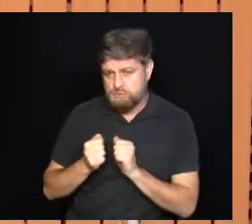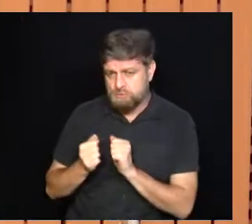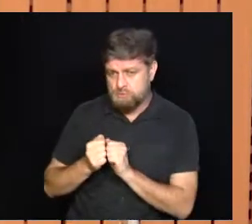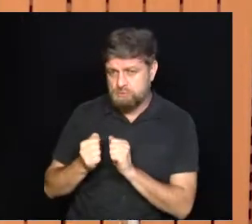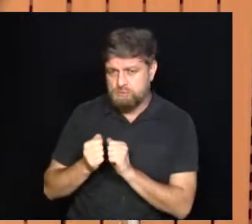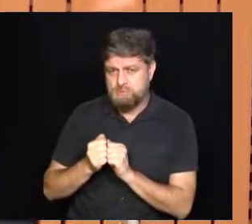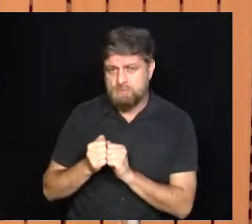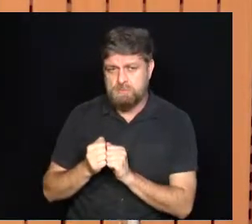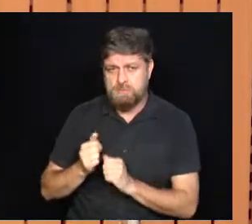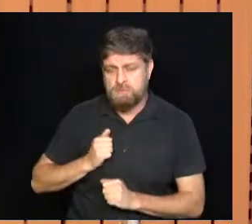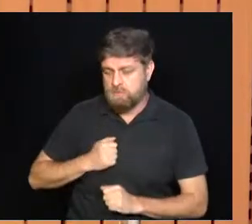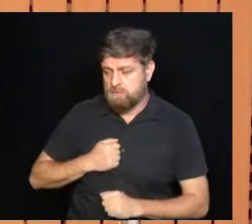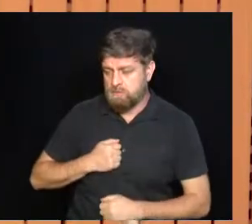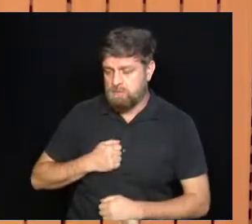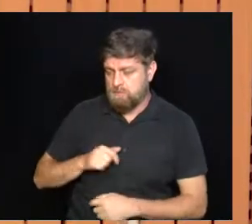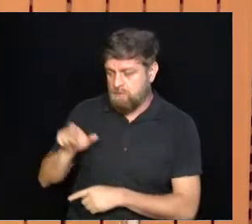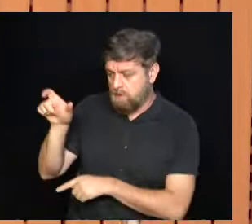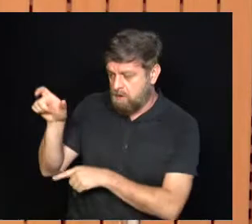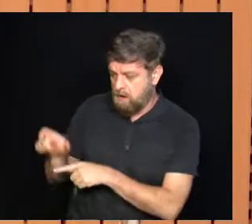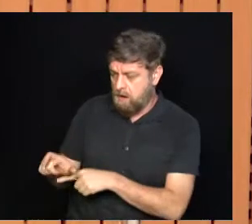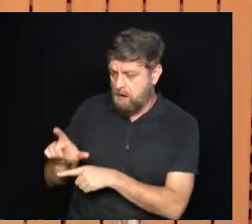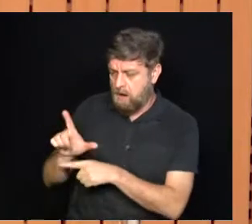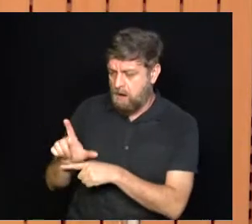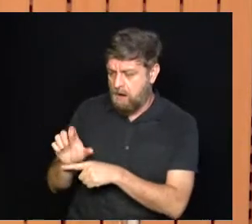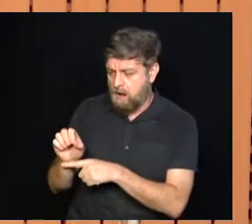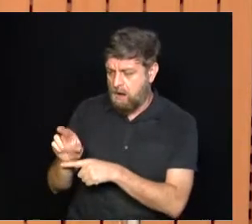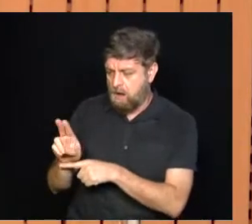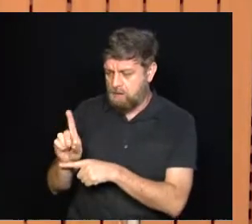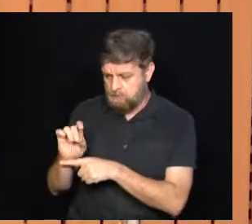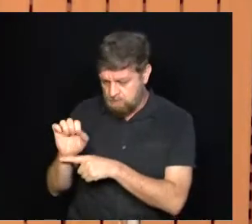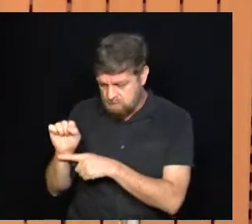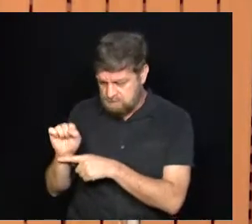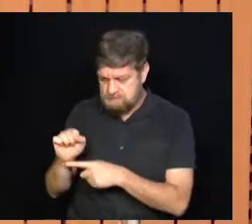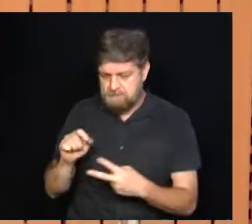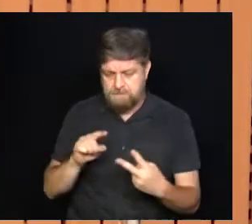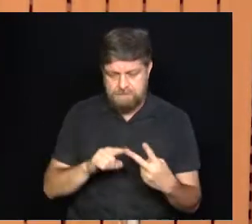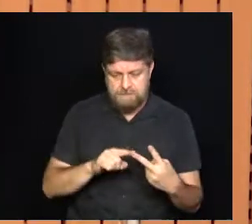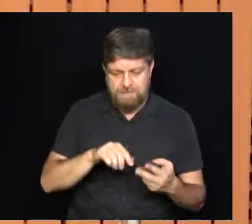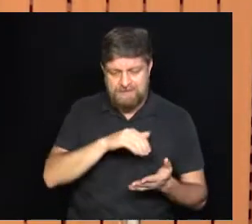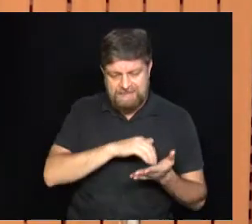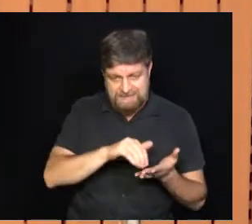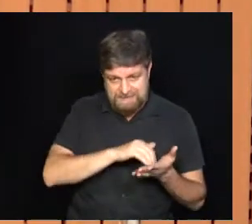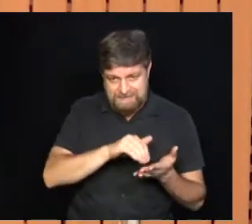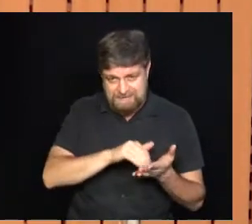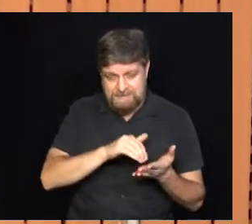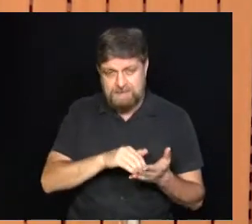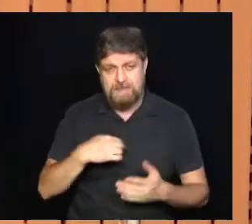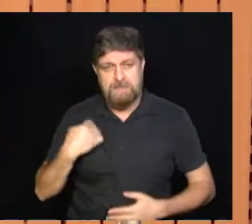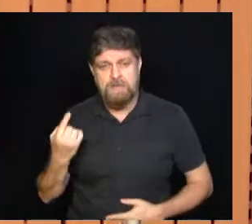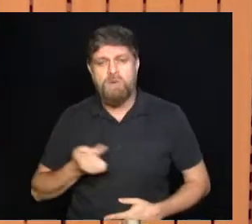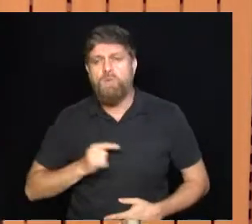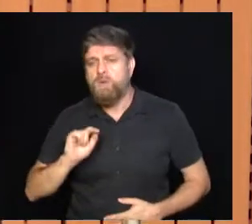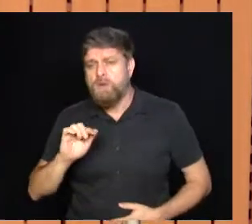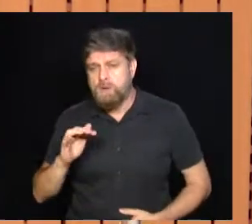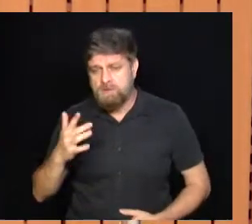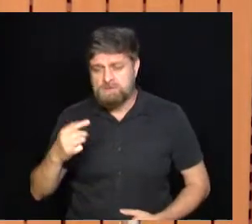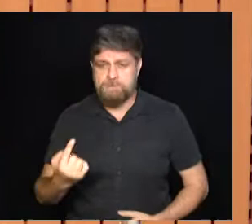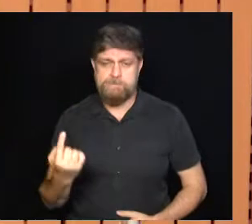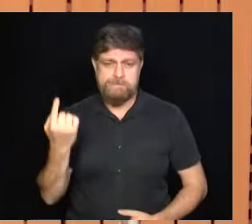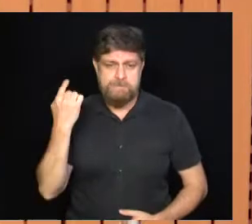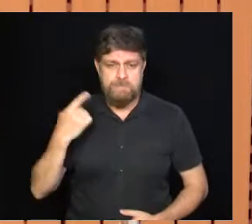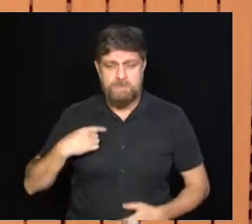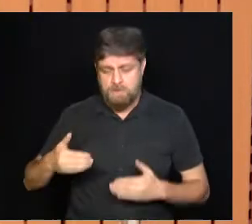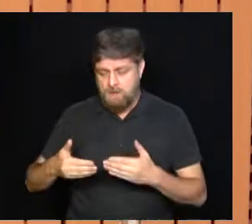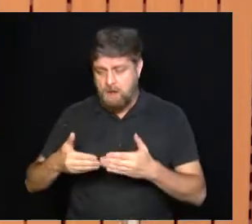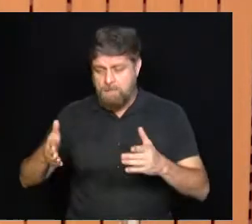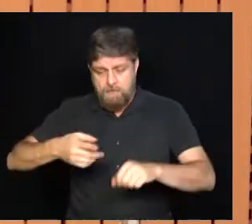com a comandante Lourdes e mais a secretária, um evento do nosso prefeito, lançamento, né, de um